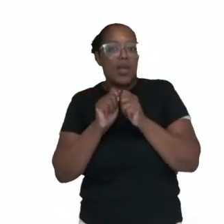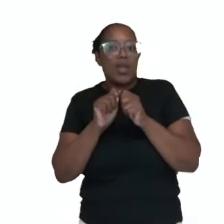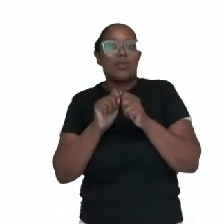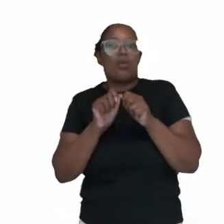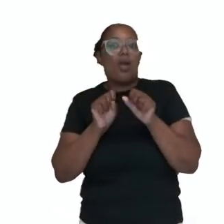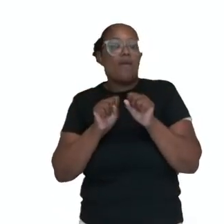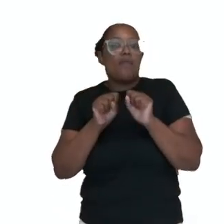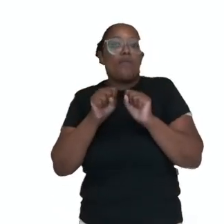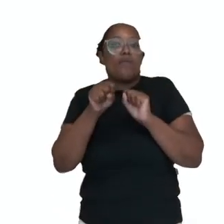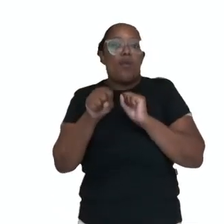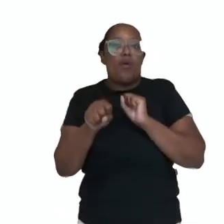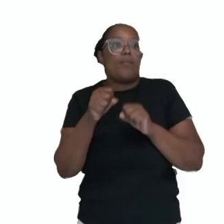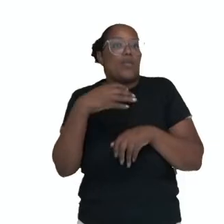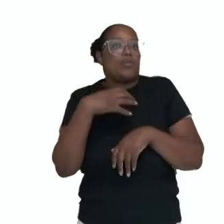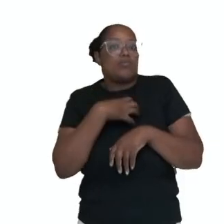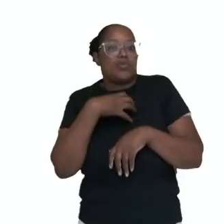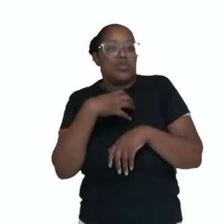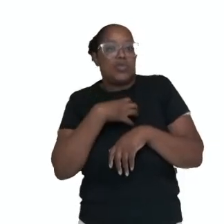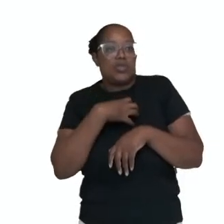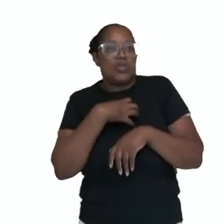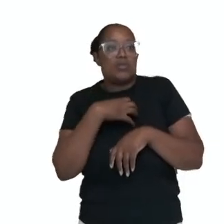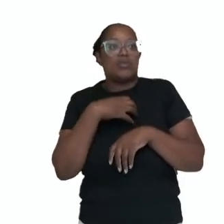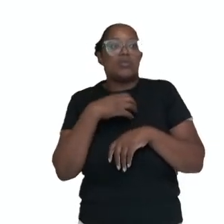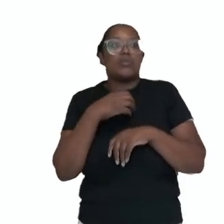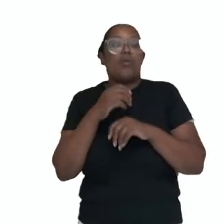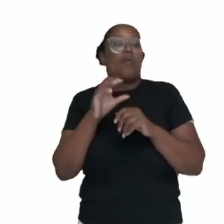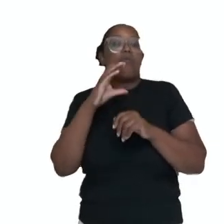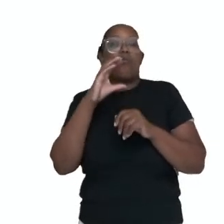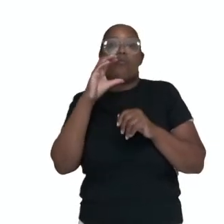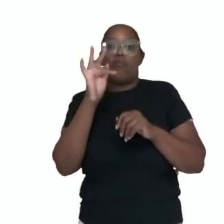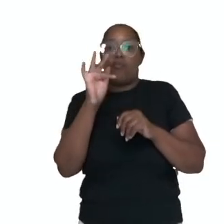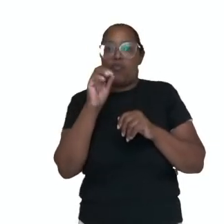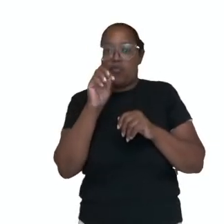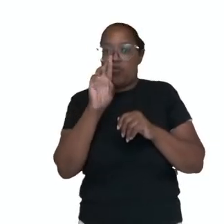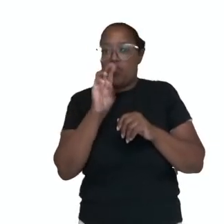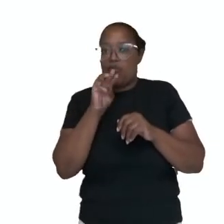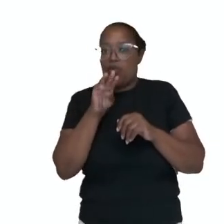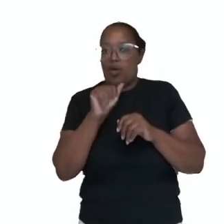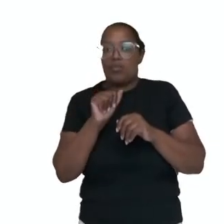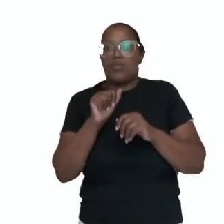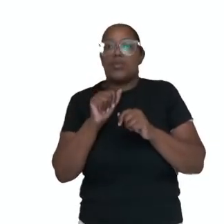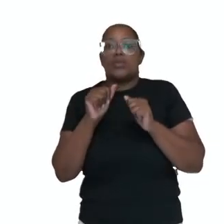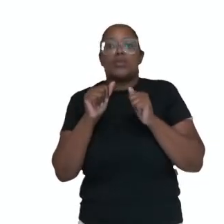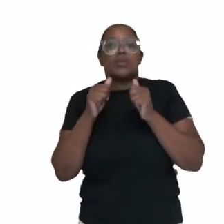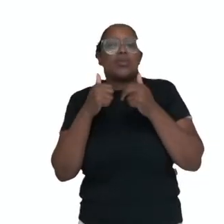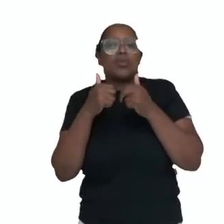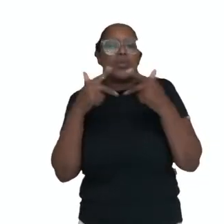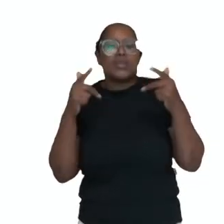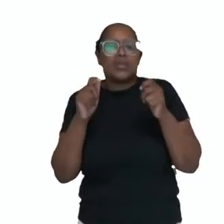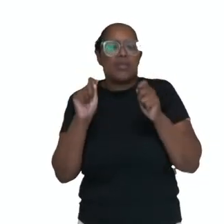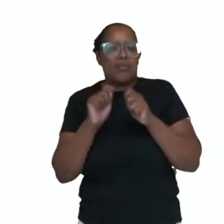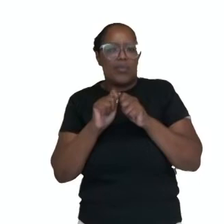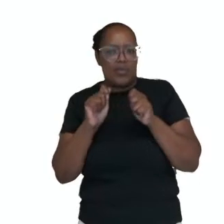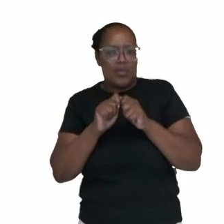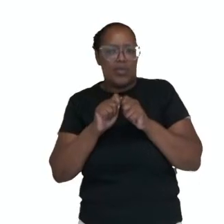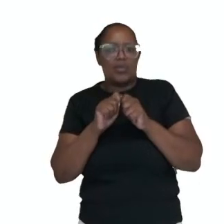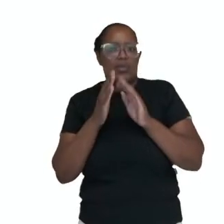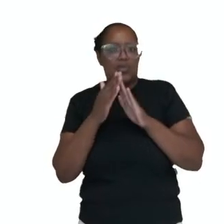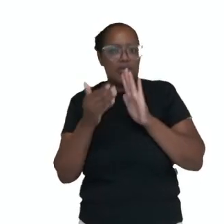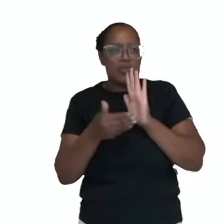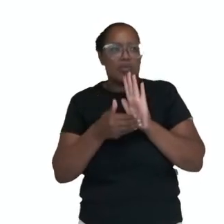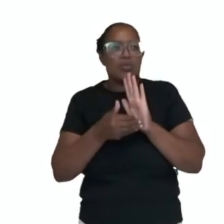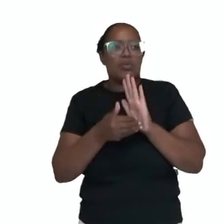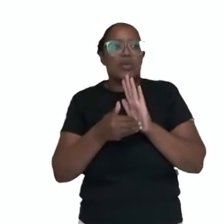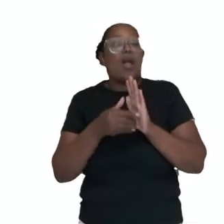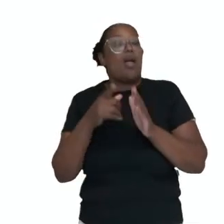Lembre-se disso, né? Causa formal está falando de forma, aquilo que a coisa tende a ser. A causa formal